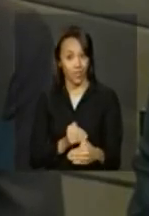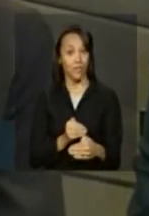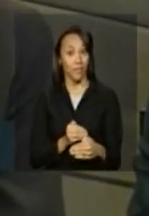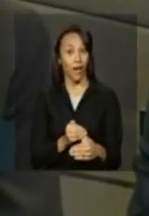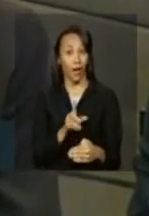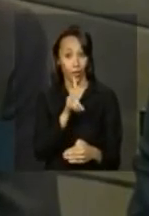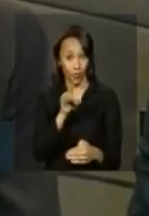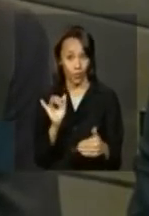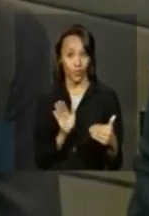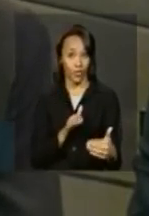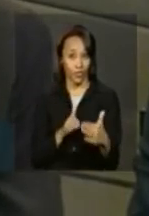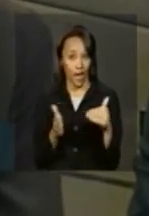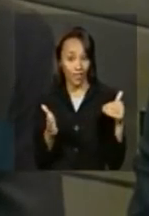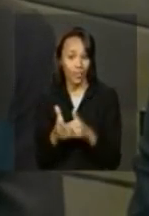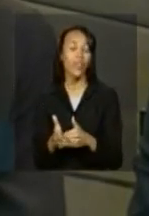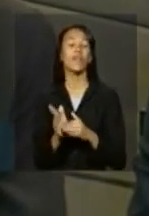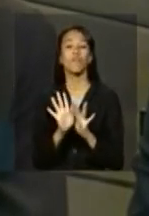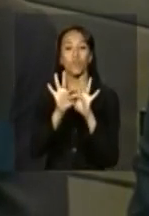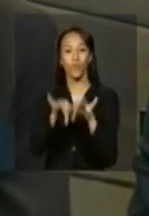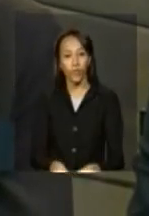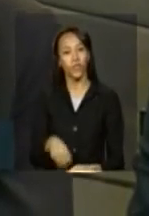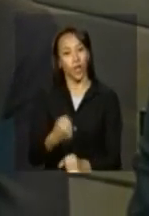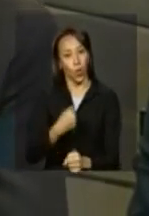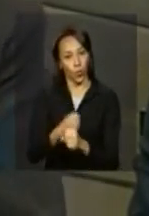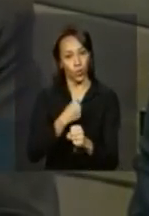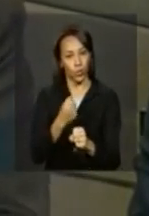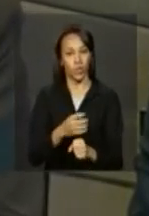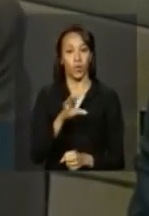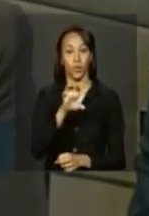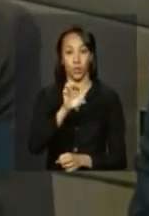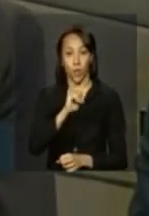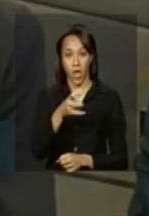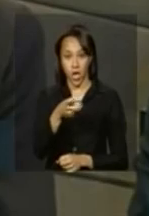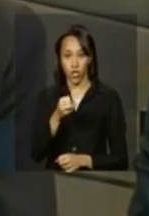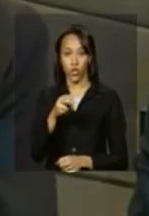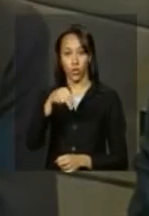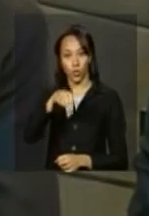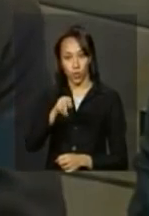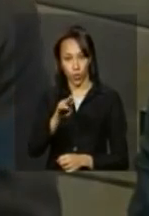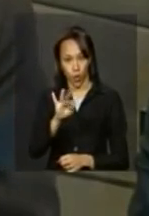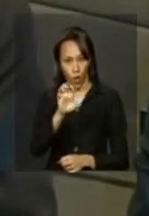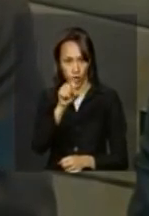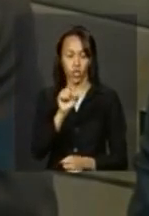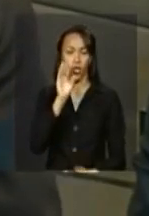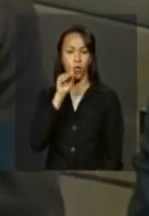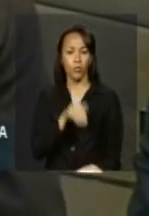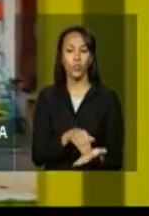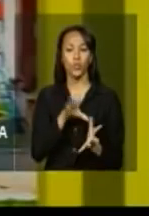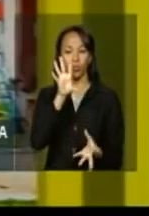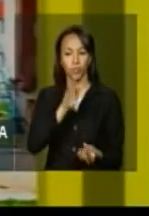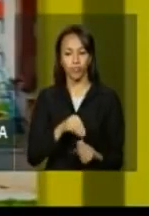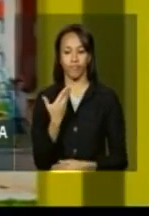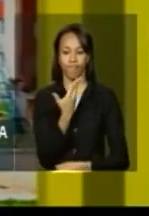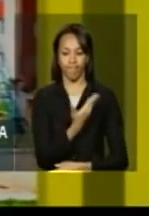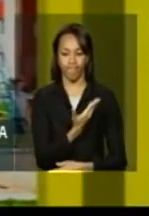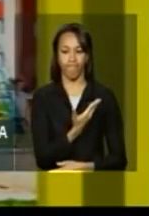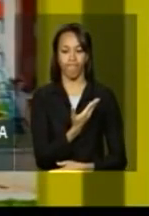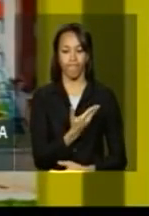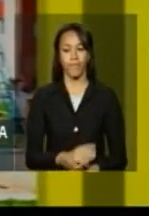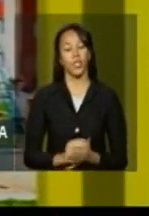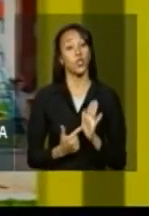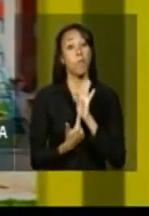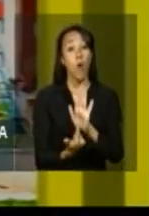data inicialmente prevista para a conclusão do Eixo Norte. Por fim, o último eixo a destacar